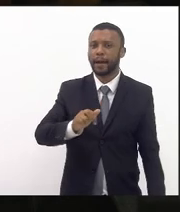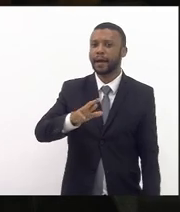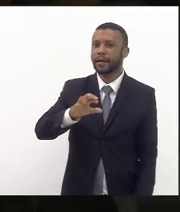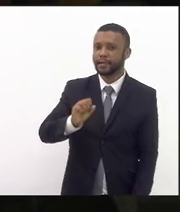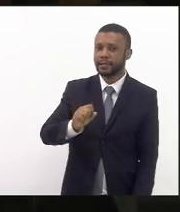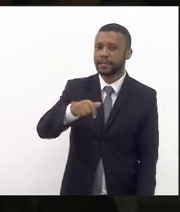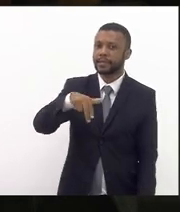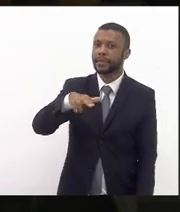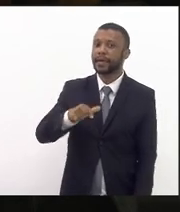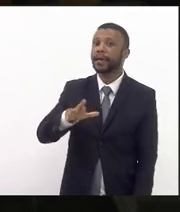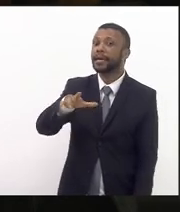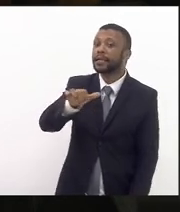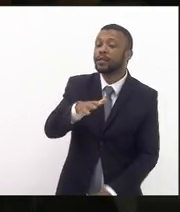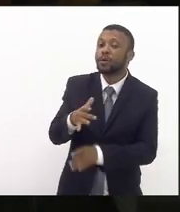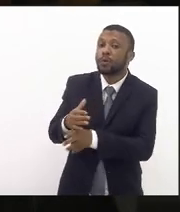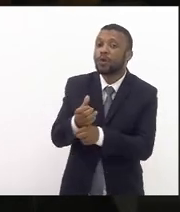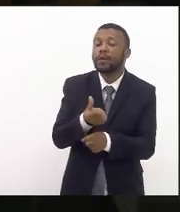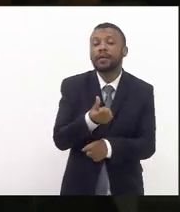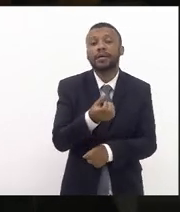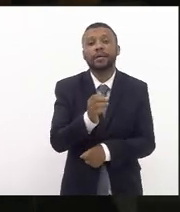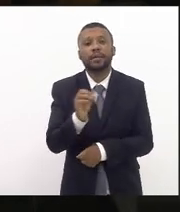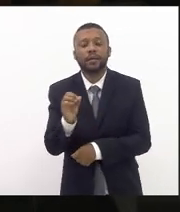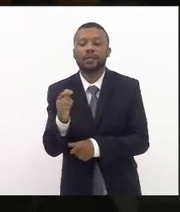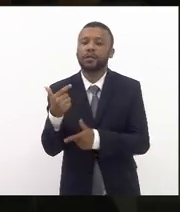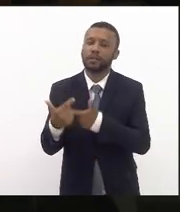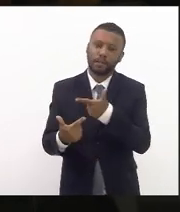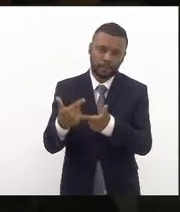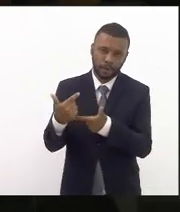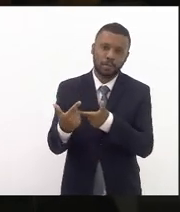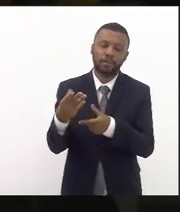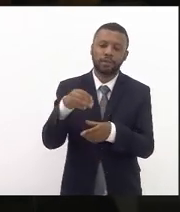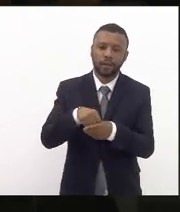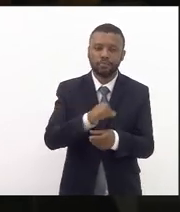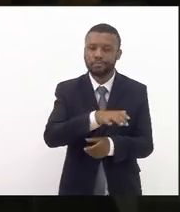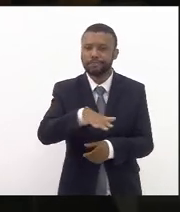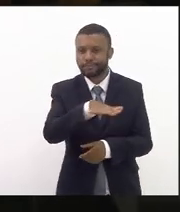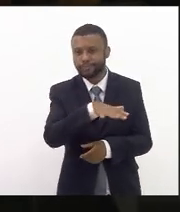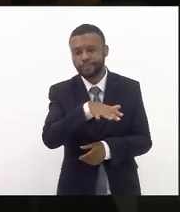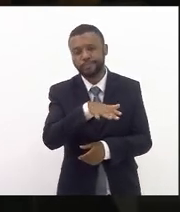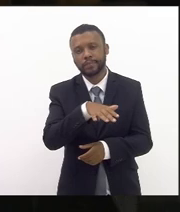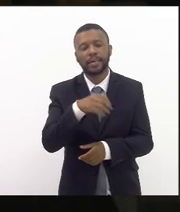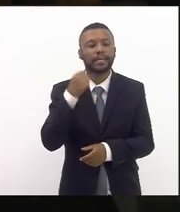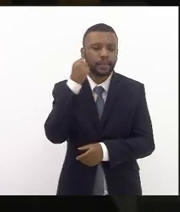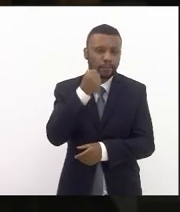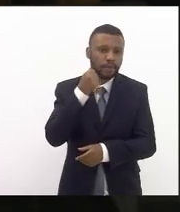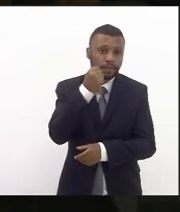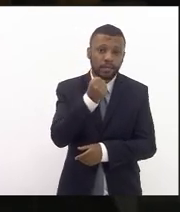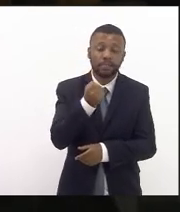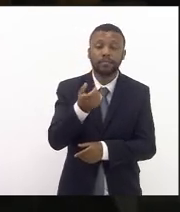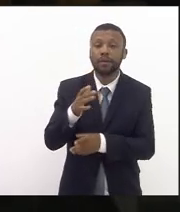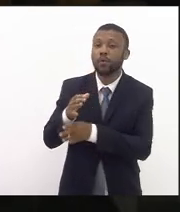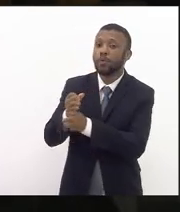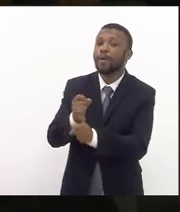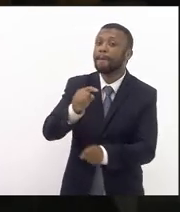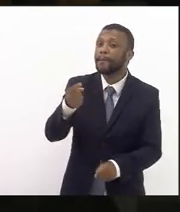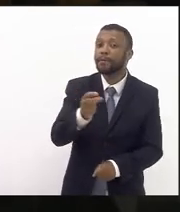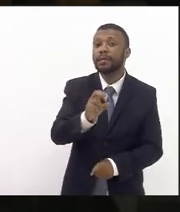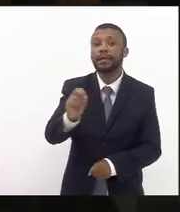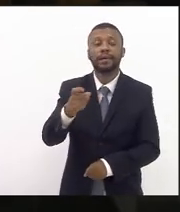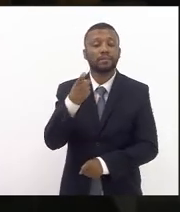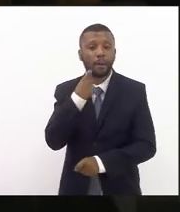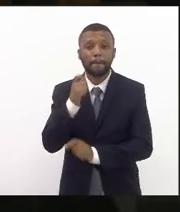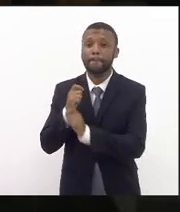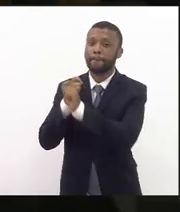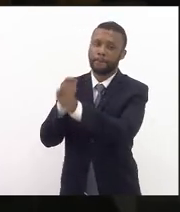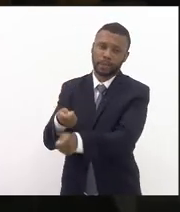marisqueiras, que são quase 600 trabalhando na Baía de Sepetiba, e mais de 1.500 pescadores artesanais. Nós